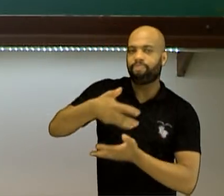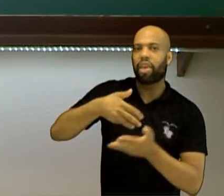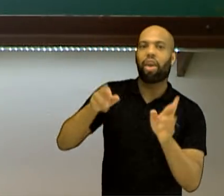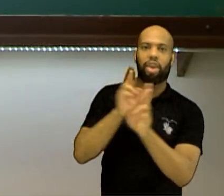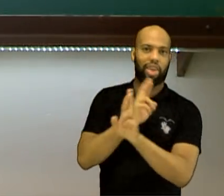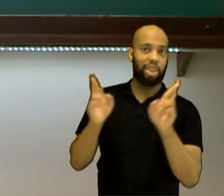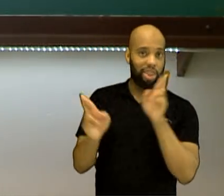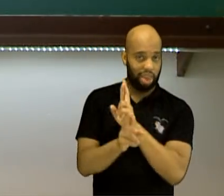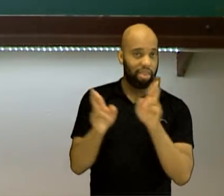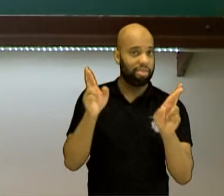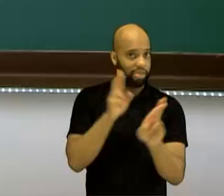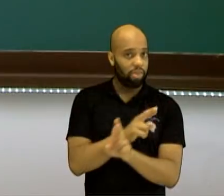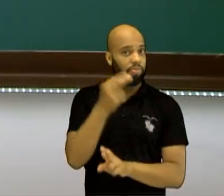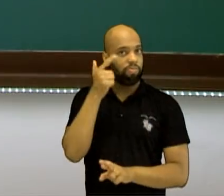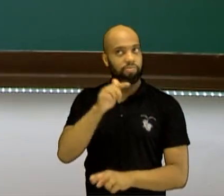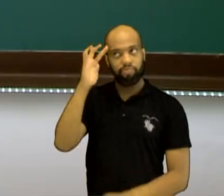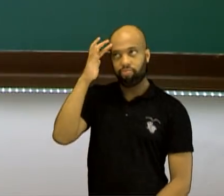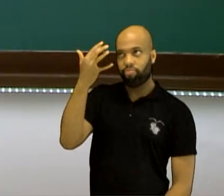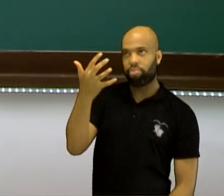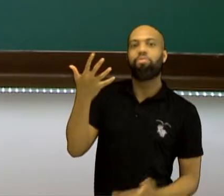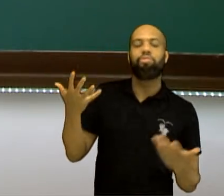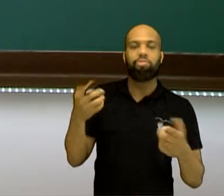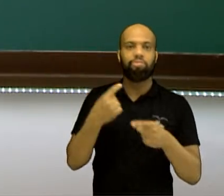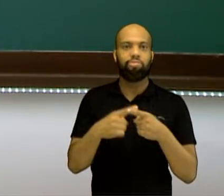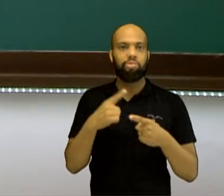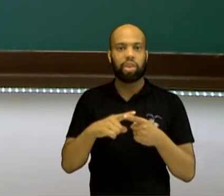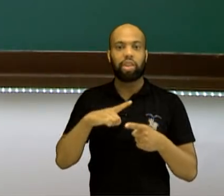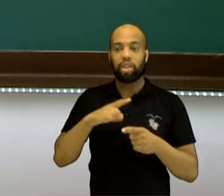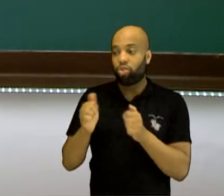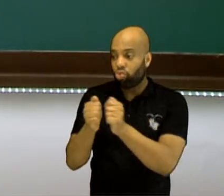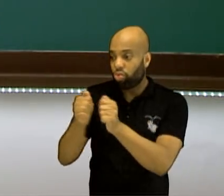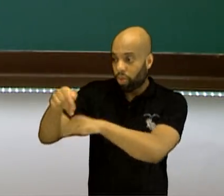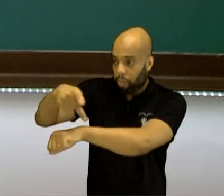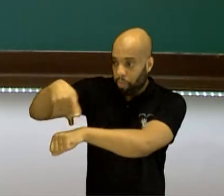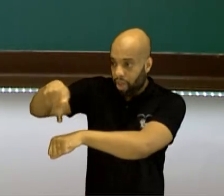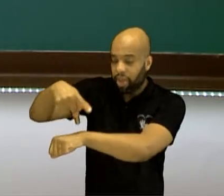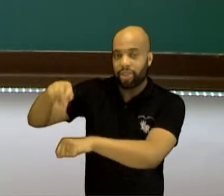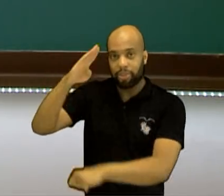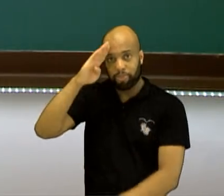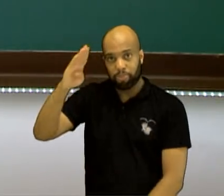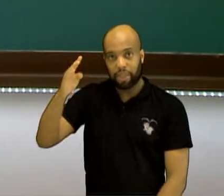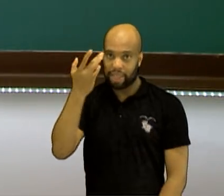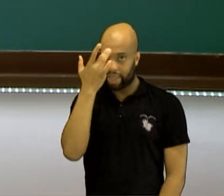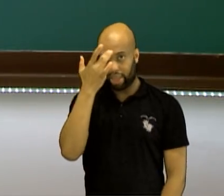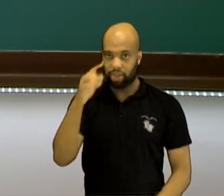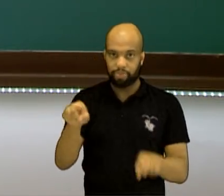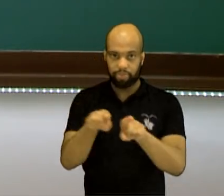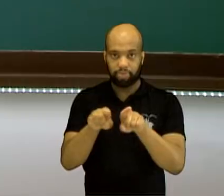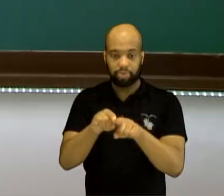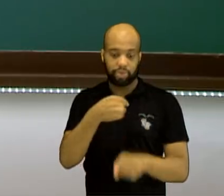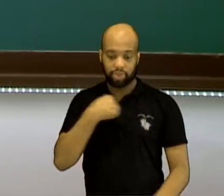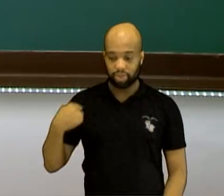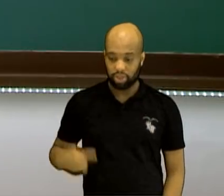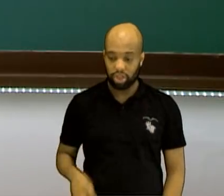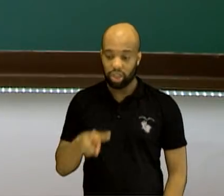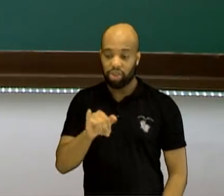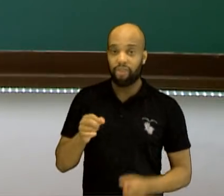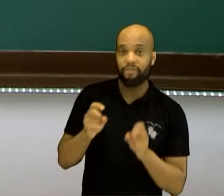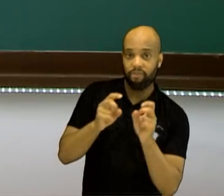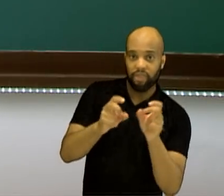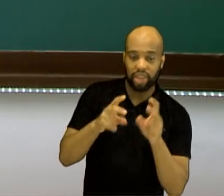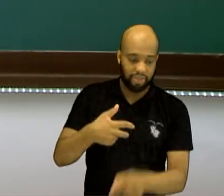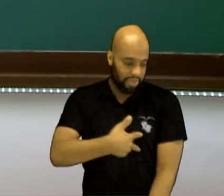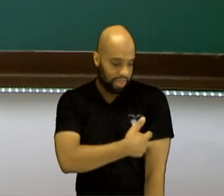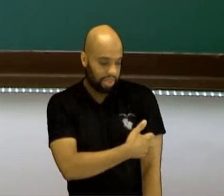né, encontrar uma solução diplomática frente aos países, principalmente a Índia e a China, que forneceriam vacina e